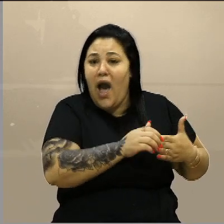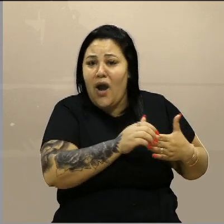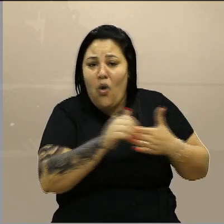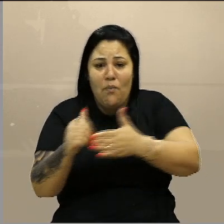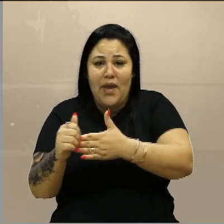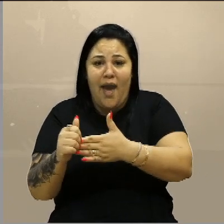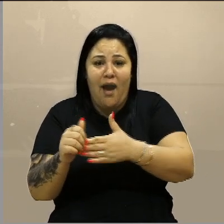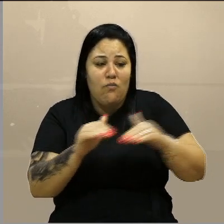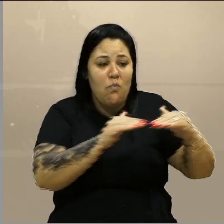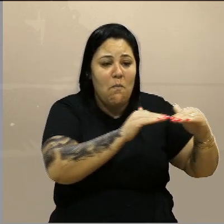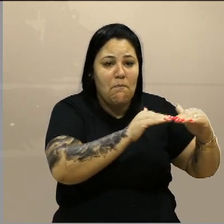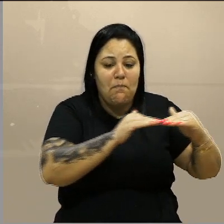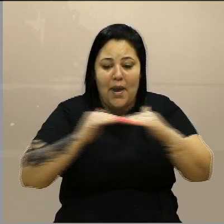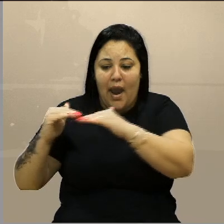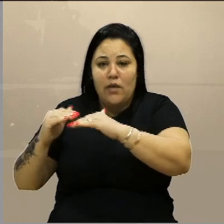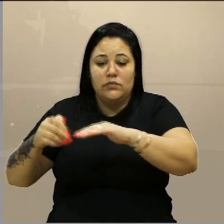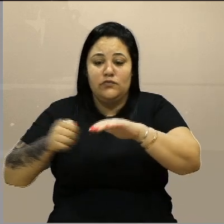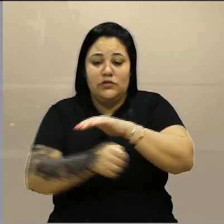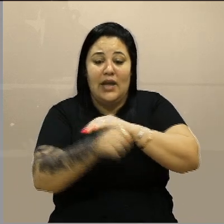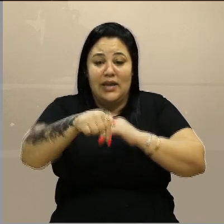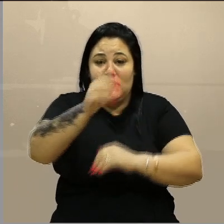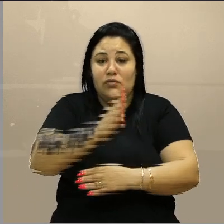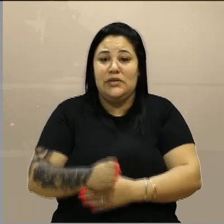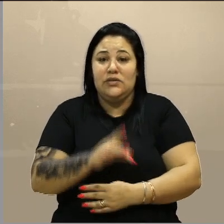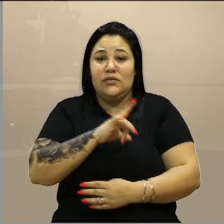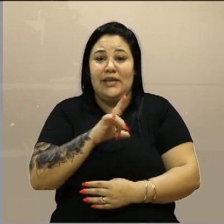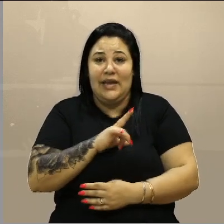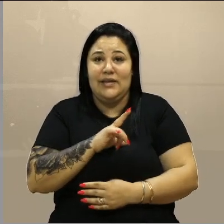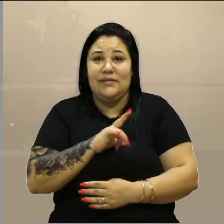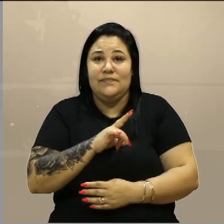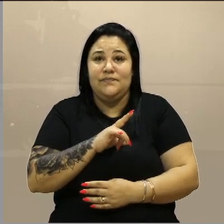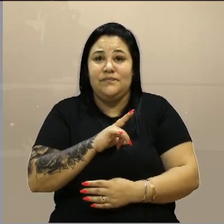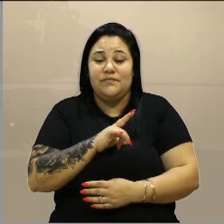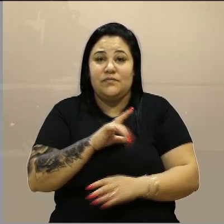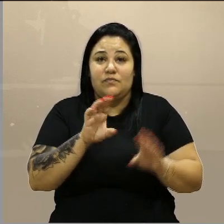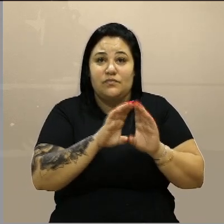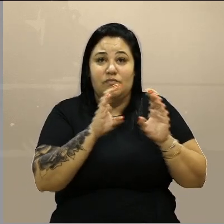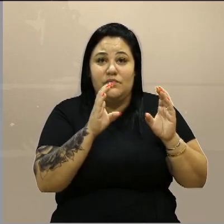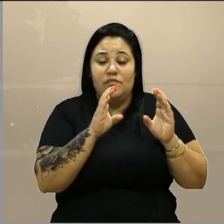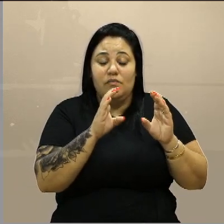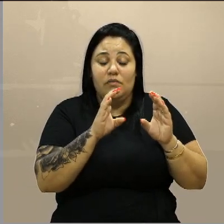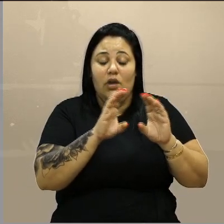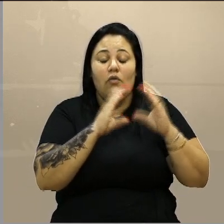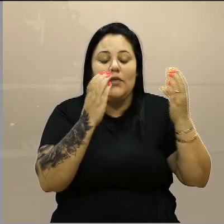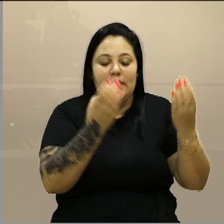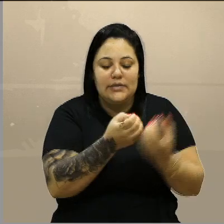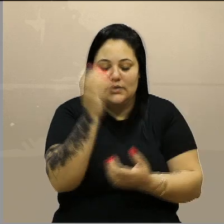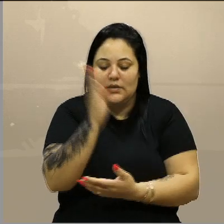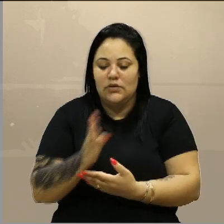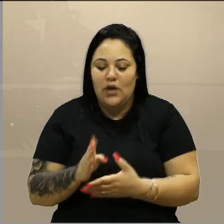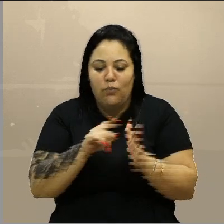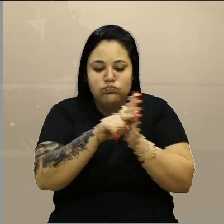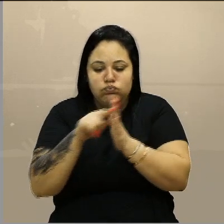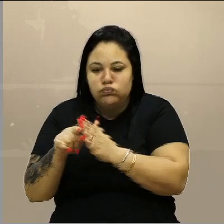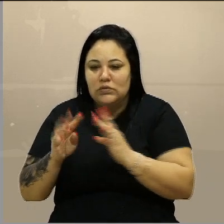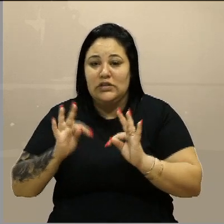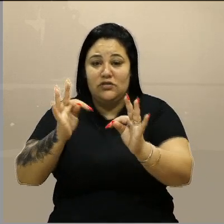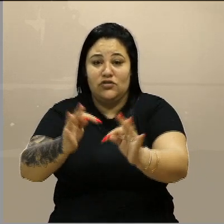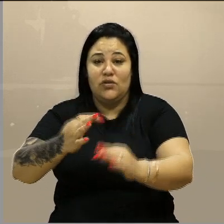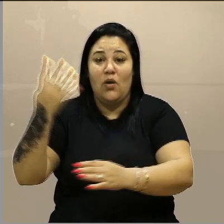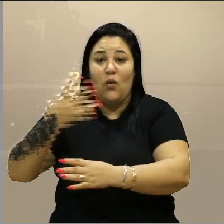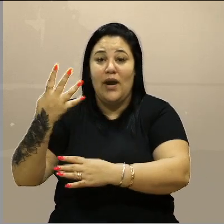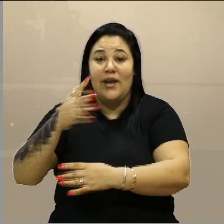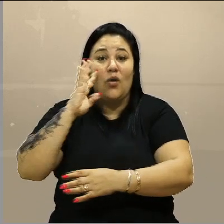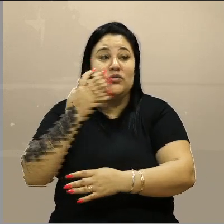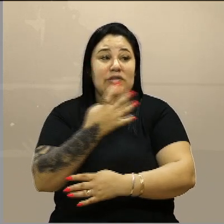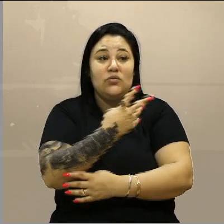aquele parâmetro de investimento. Aqui no Brasil, a gente tem a Conferência Nacional de Ciência, Tecnologia e Inovação, que a 4ª edição aconteceu em 2010,